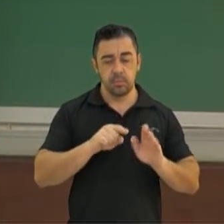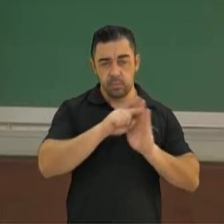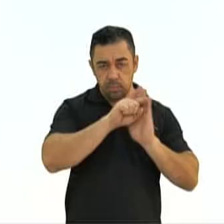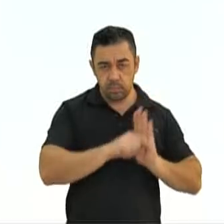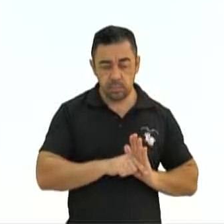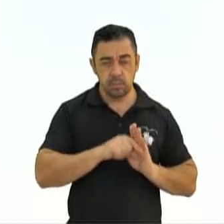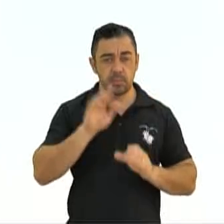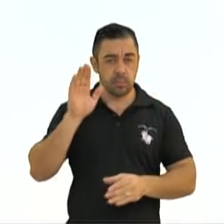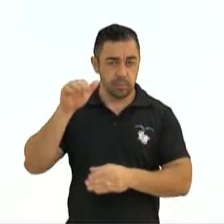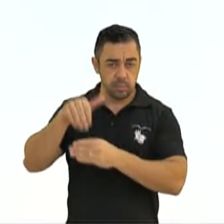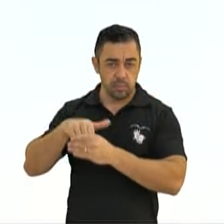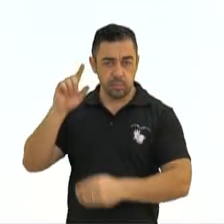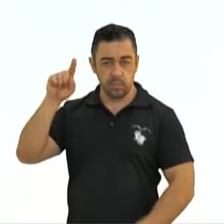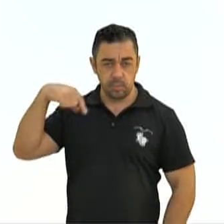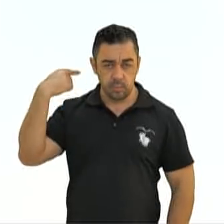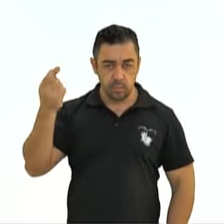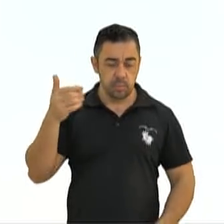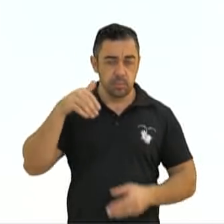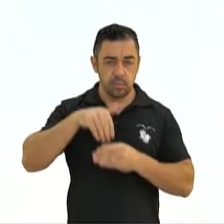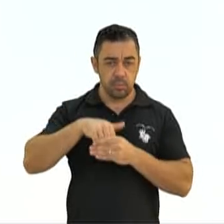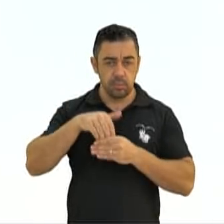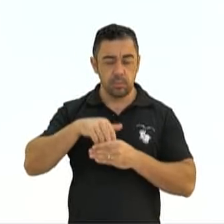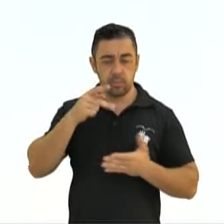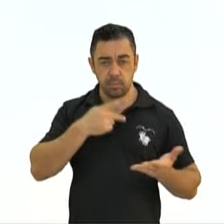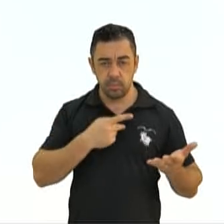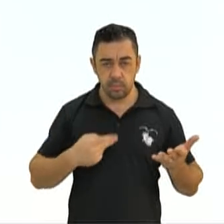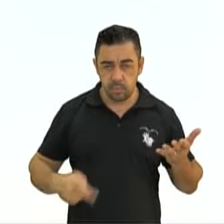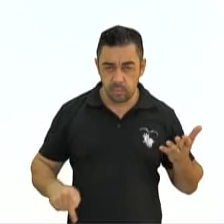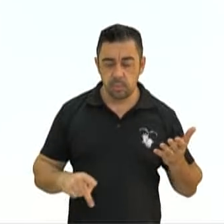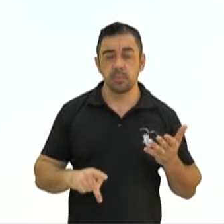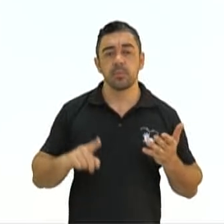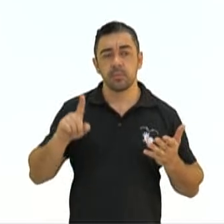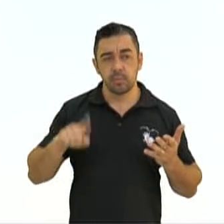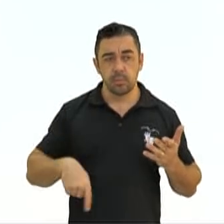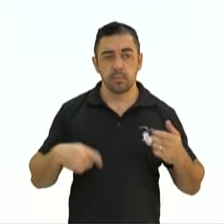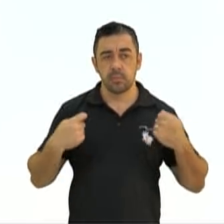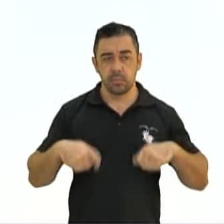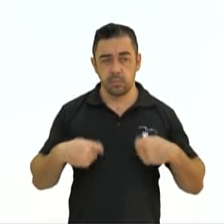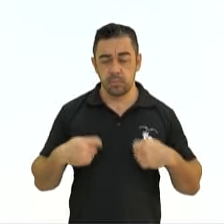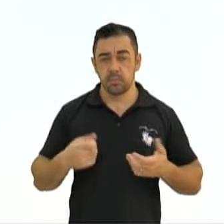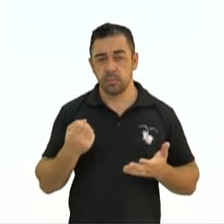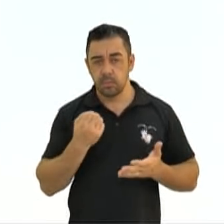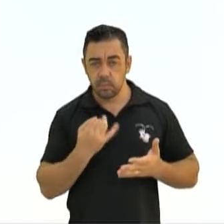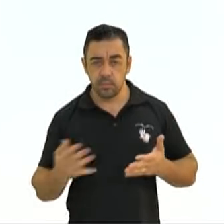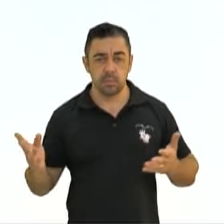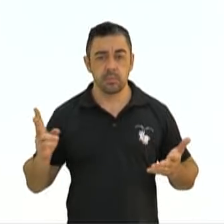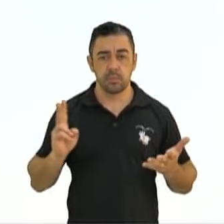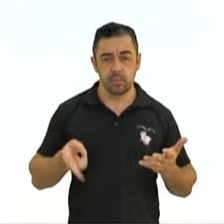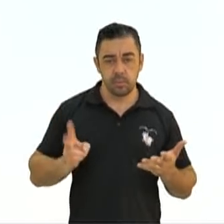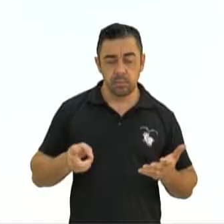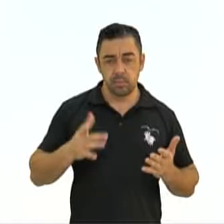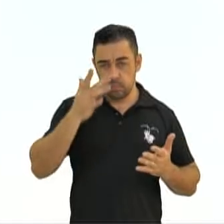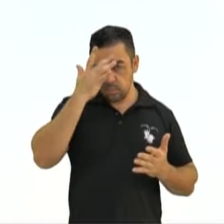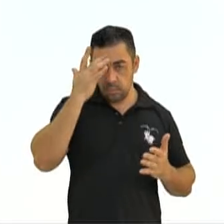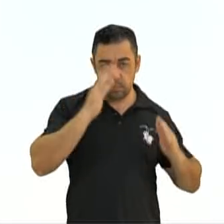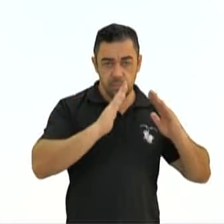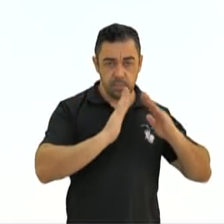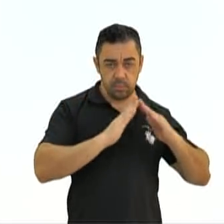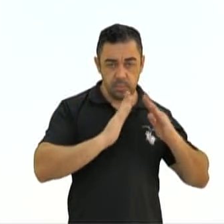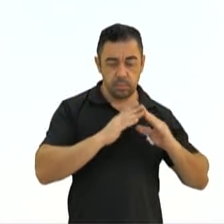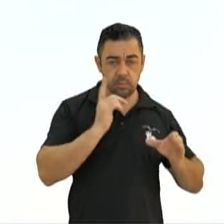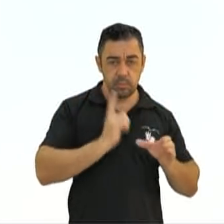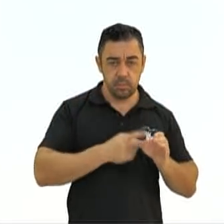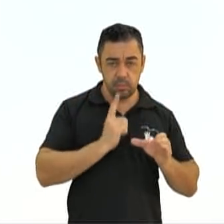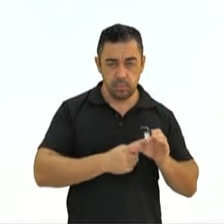de votos nas próximas eleições para presidente deve conter a mesma quantidade de moradores da